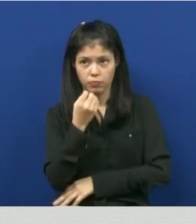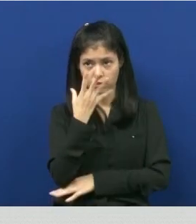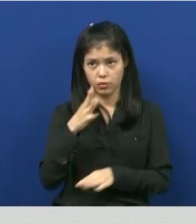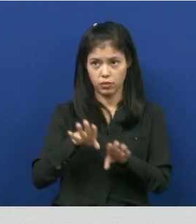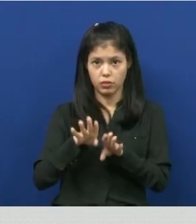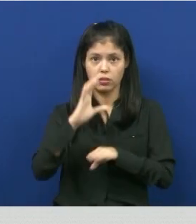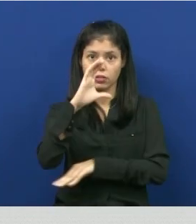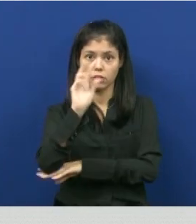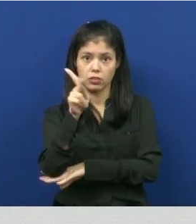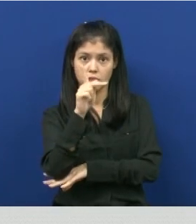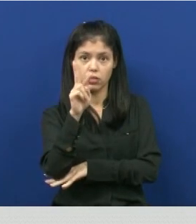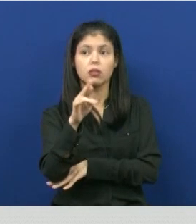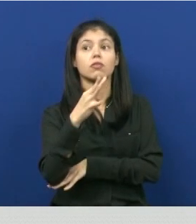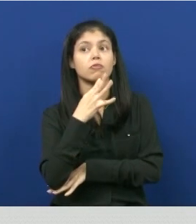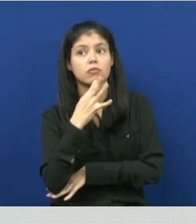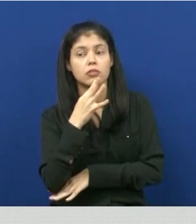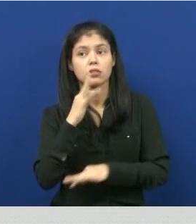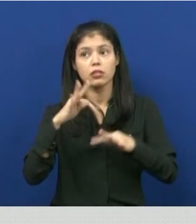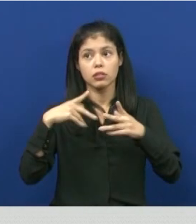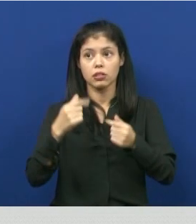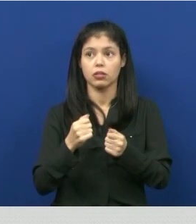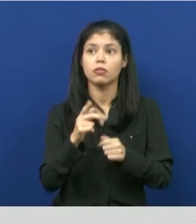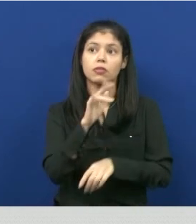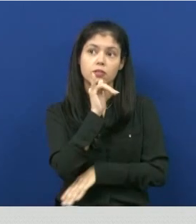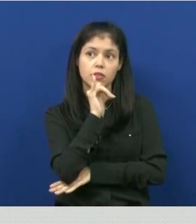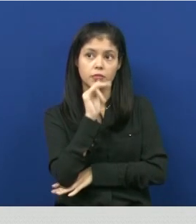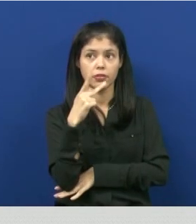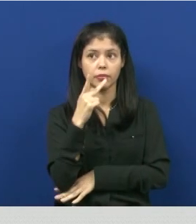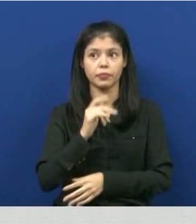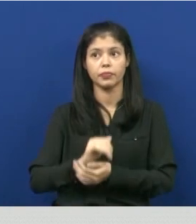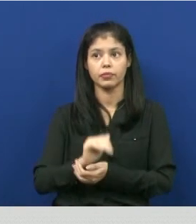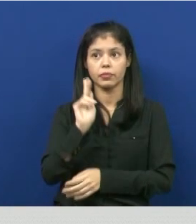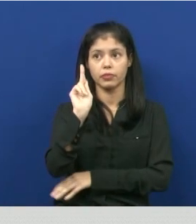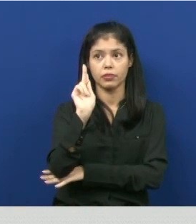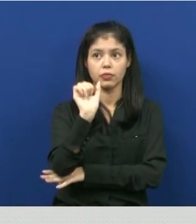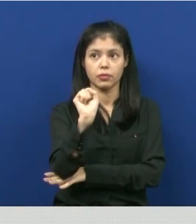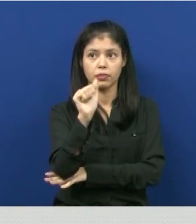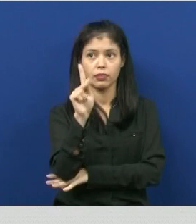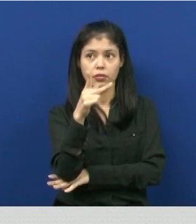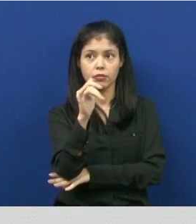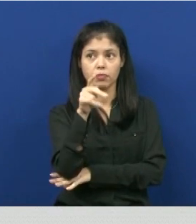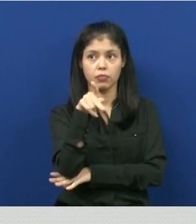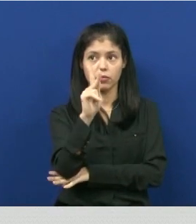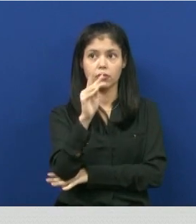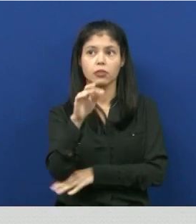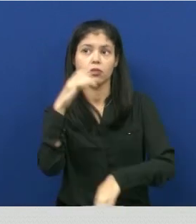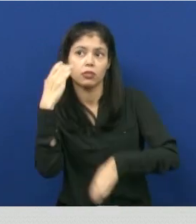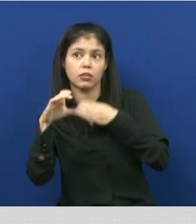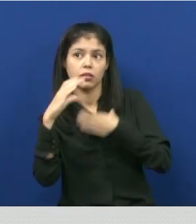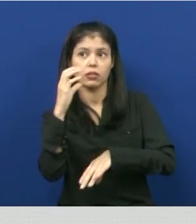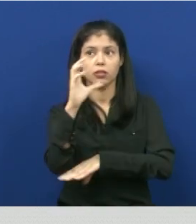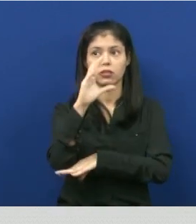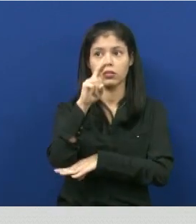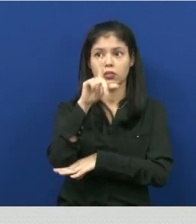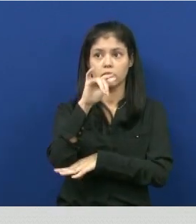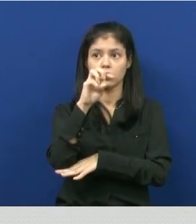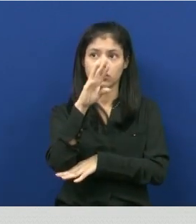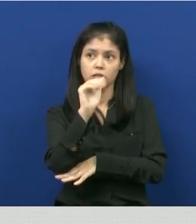família de Shakira, muito conhecida, e no exemplo temos: Shakira es una cantante